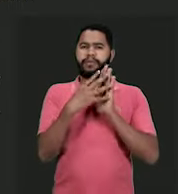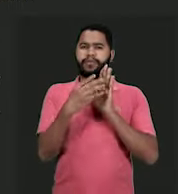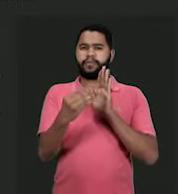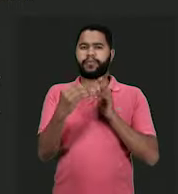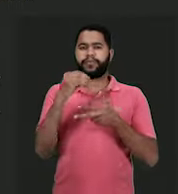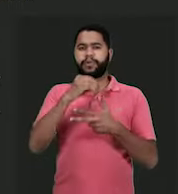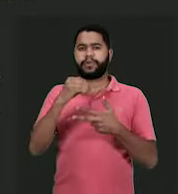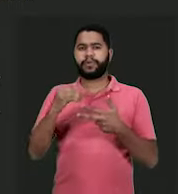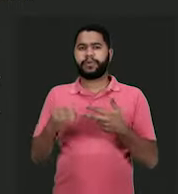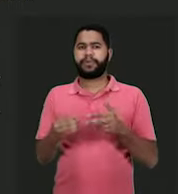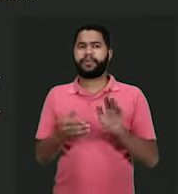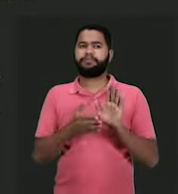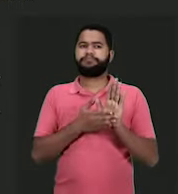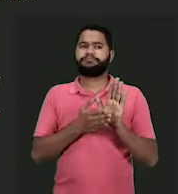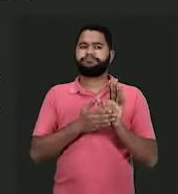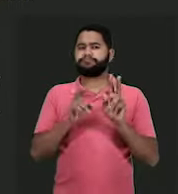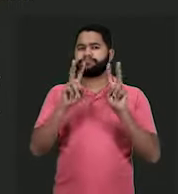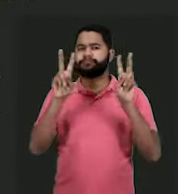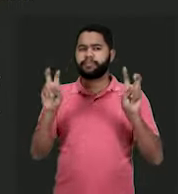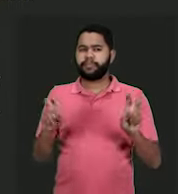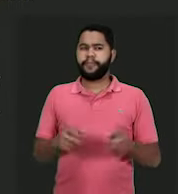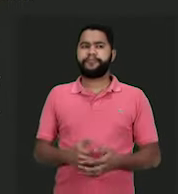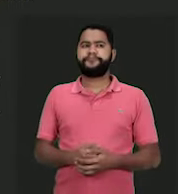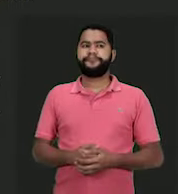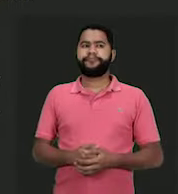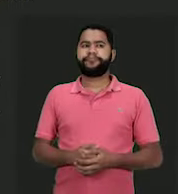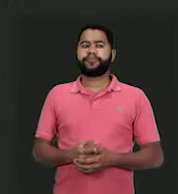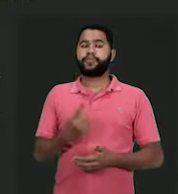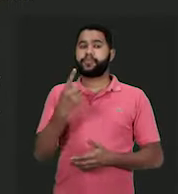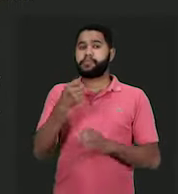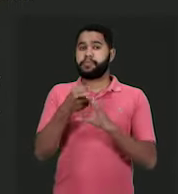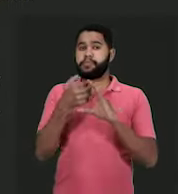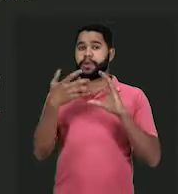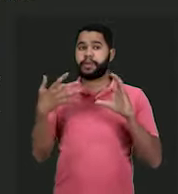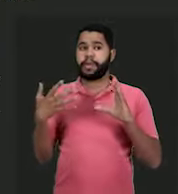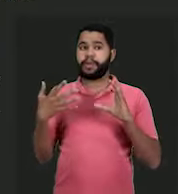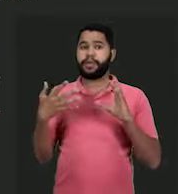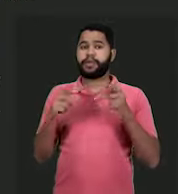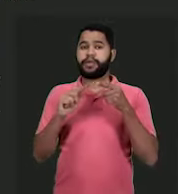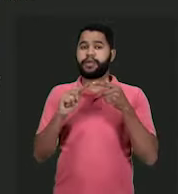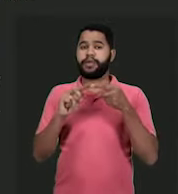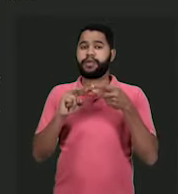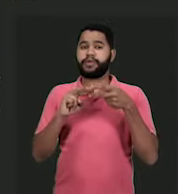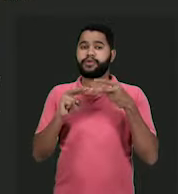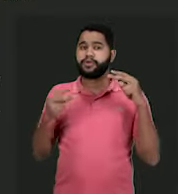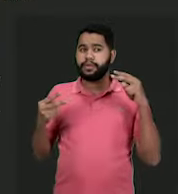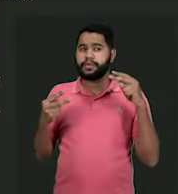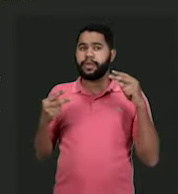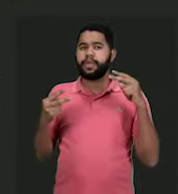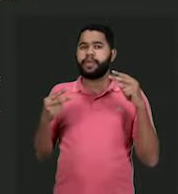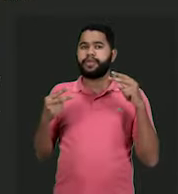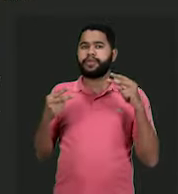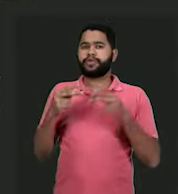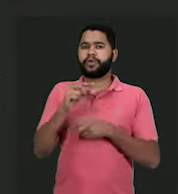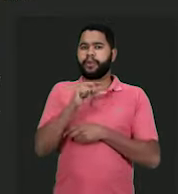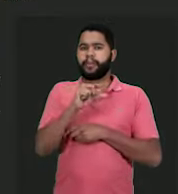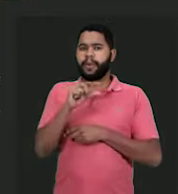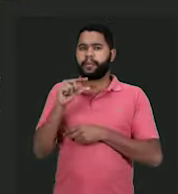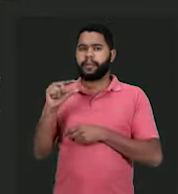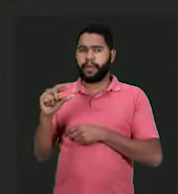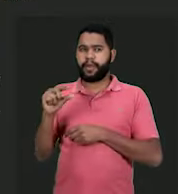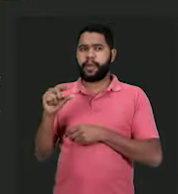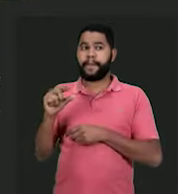que vai tratar um pouco desse assunto. Uma característica genética recessiva presente